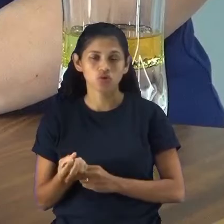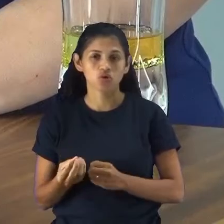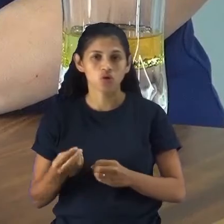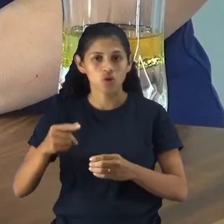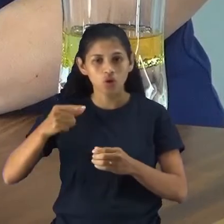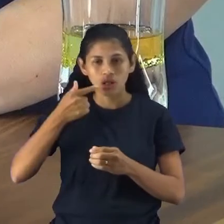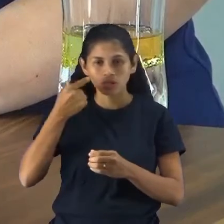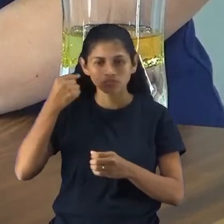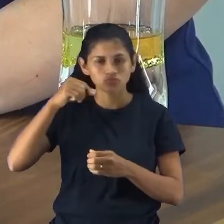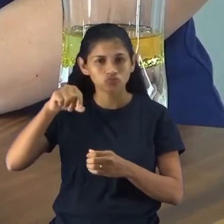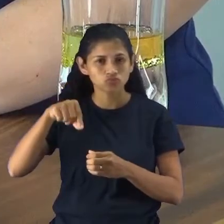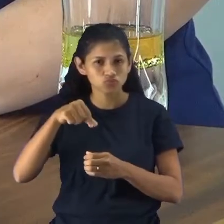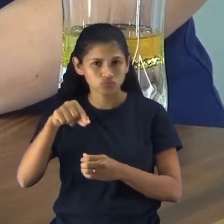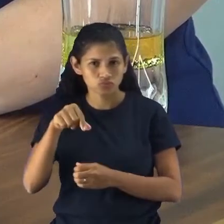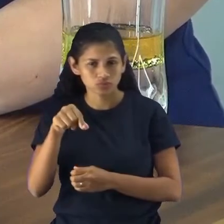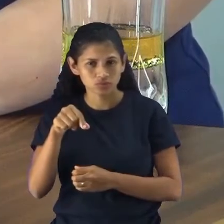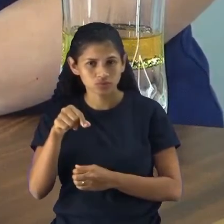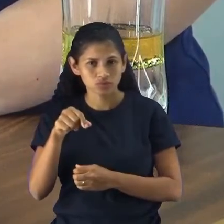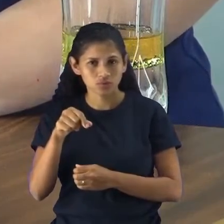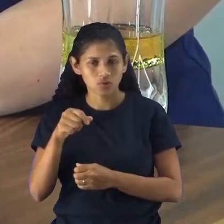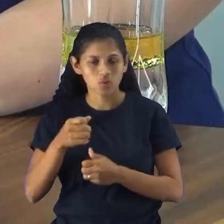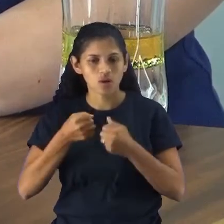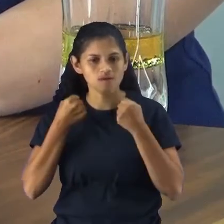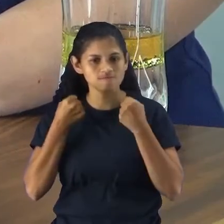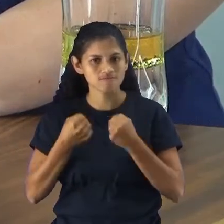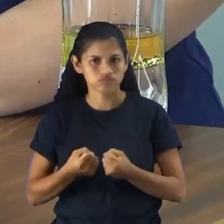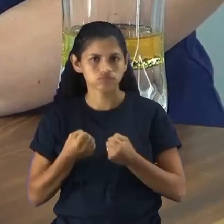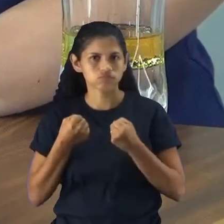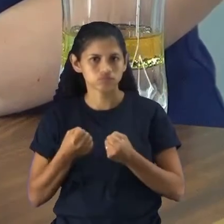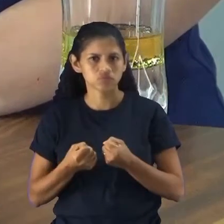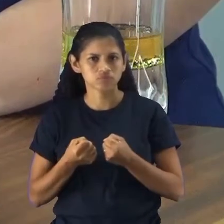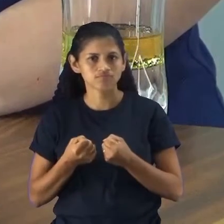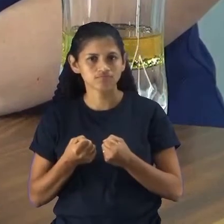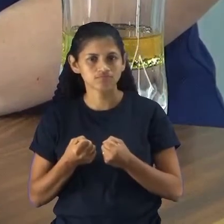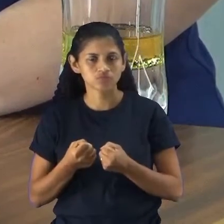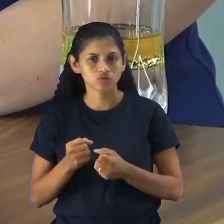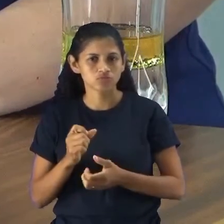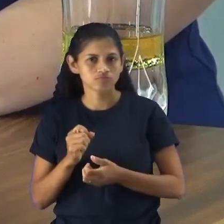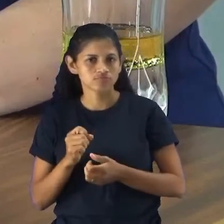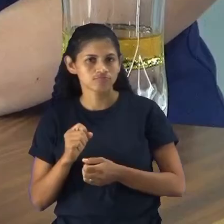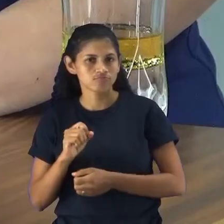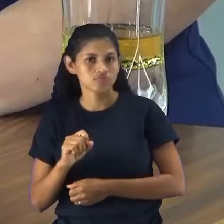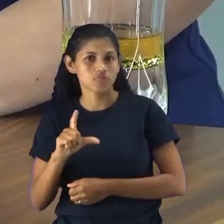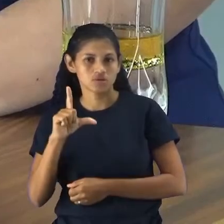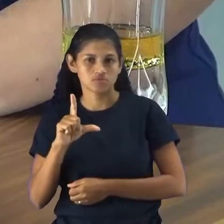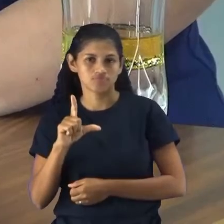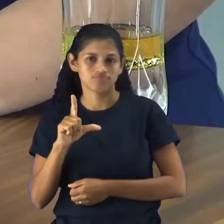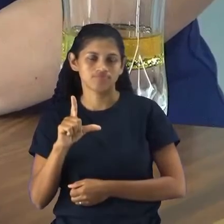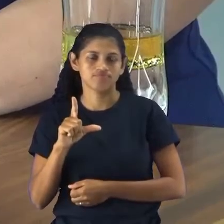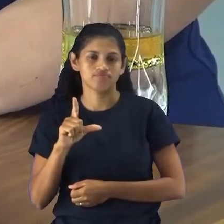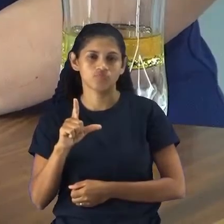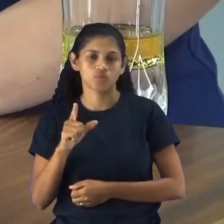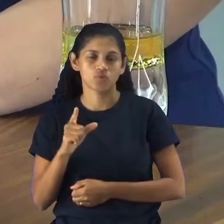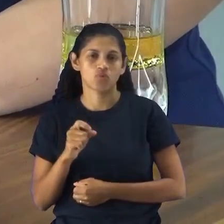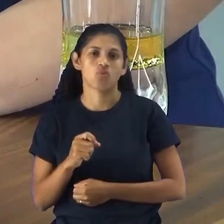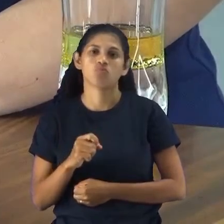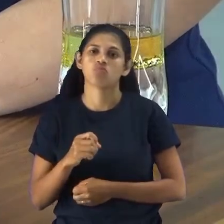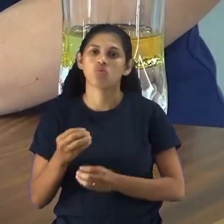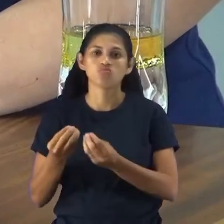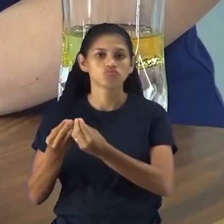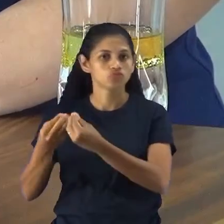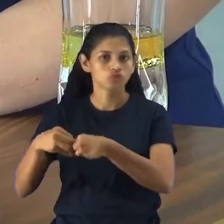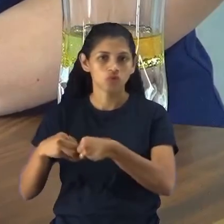teve uma mudança na água, né? Então, ela ficou com uma densidade maior. E logo o ovo não desceu,